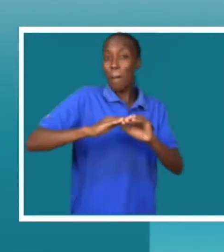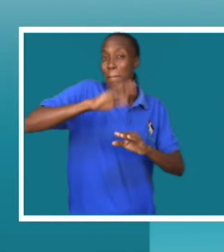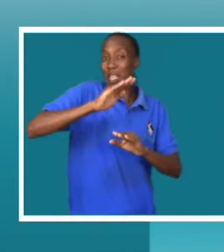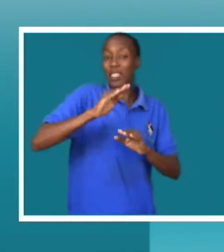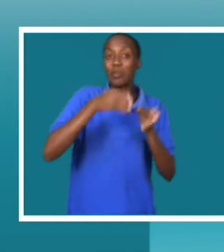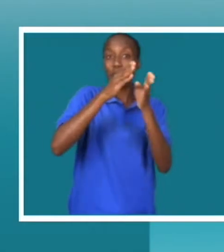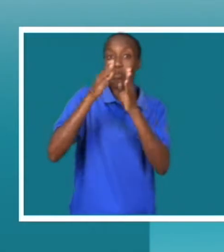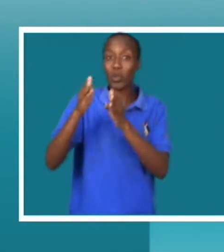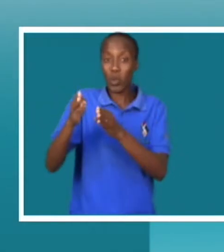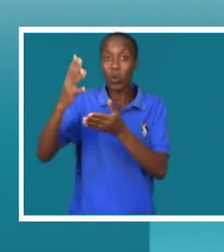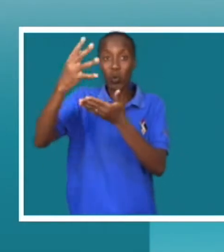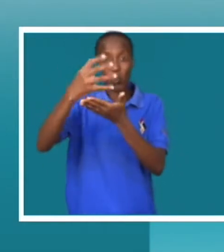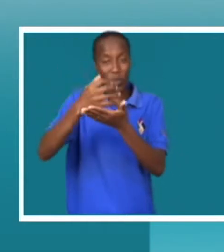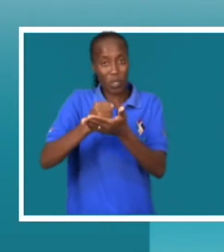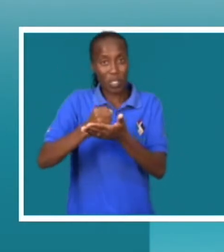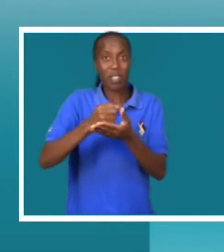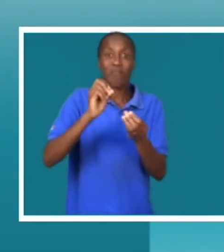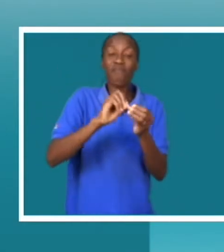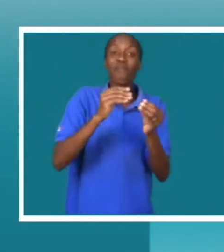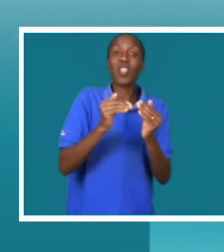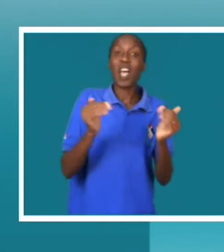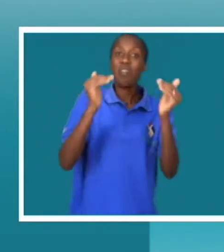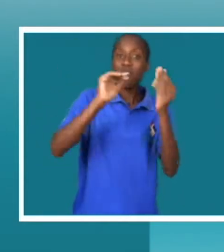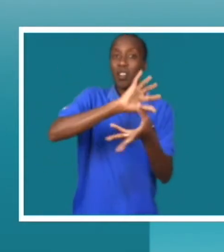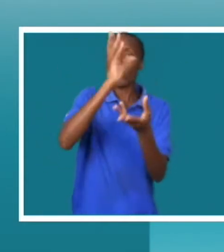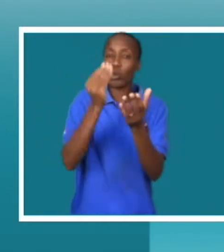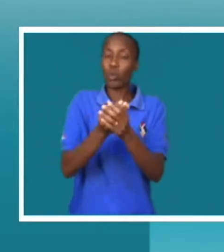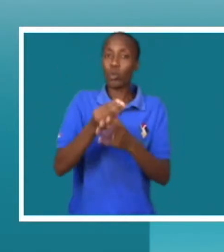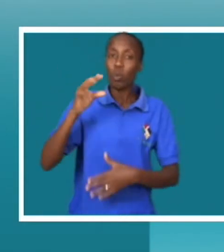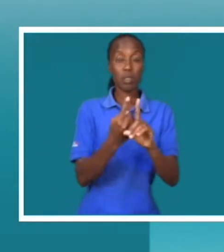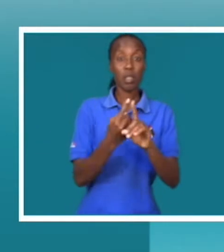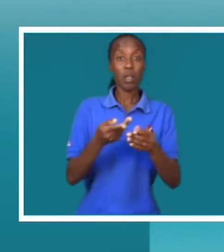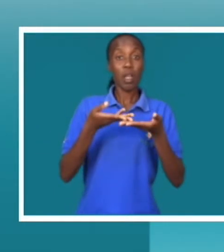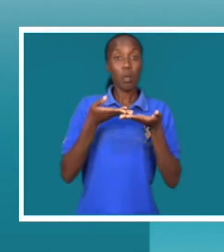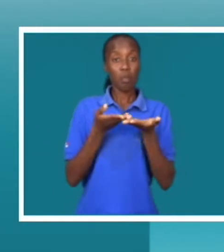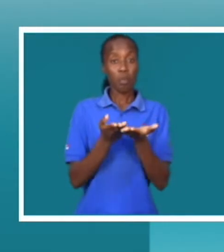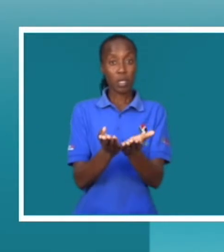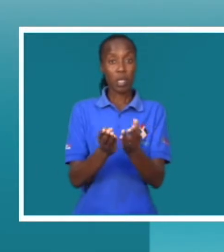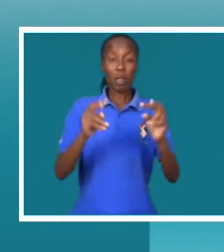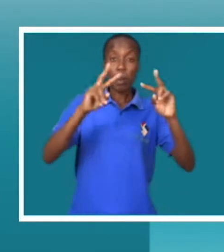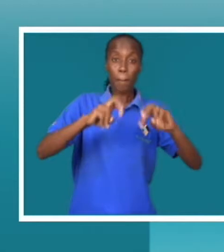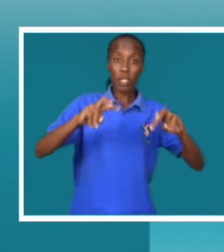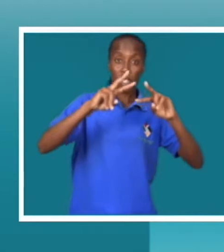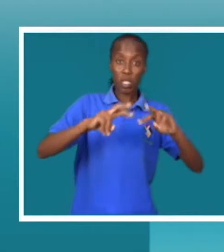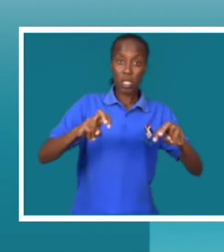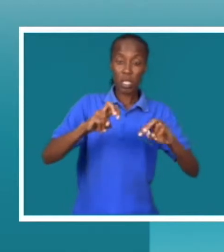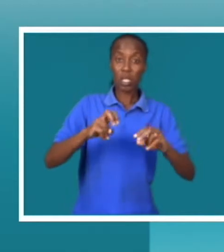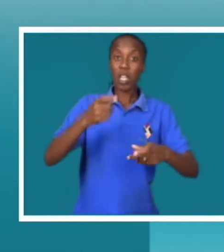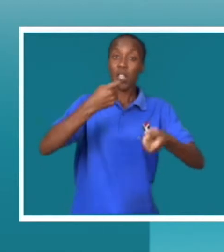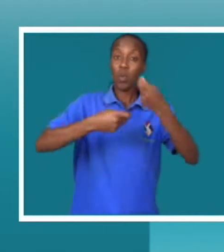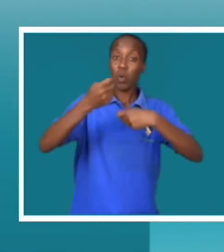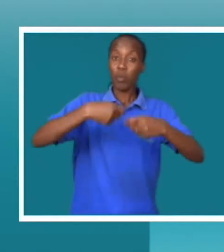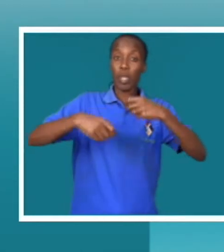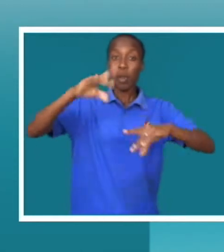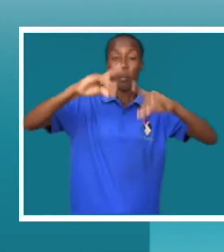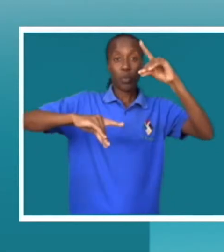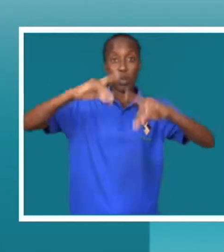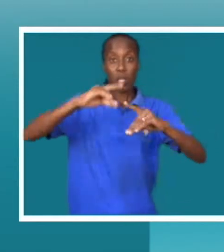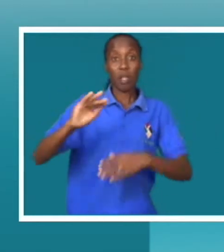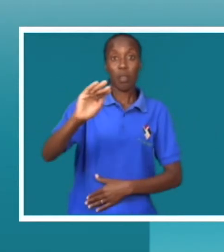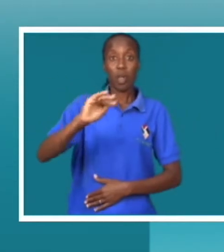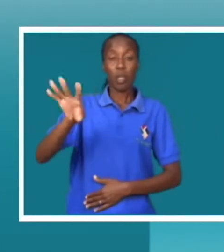pessoas possíveis a nível de todo o país. Estiveram presentes na apresentação da pesquisa sobre